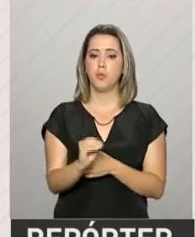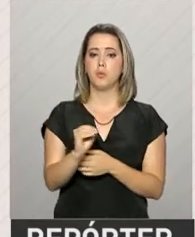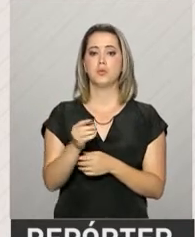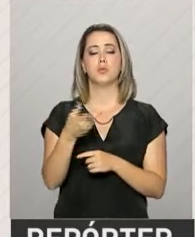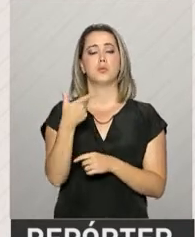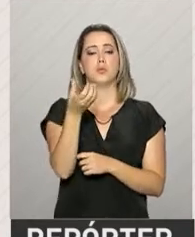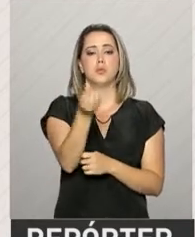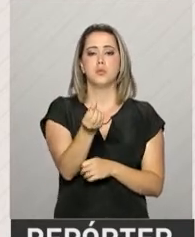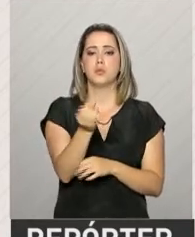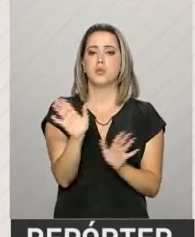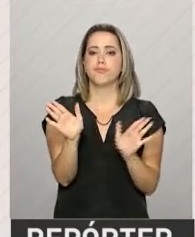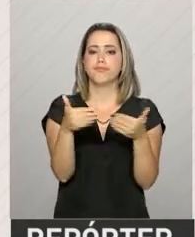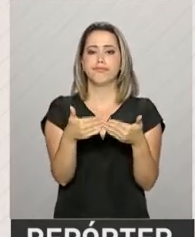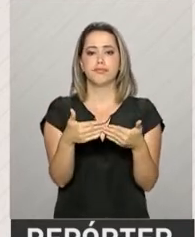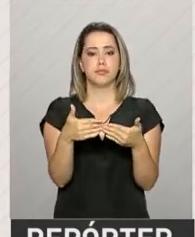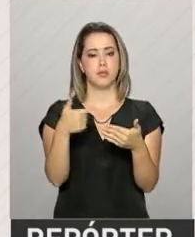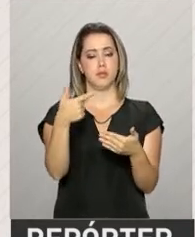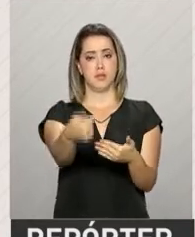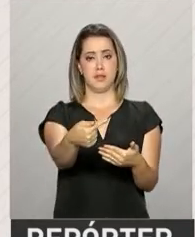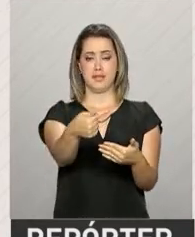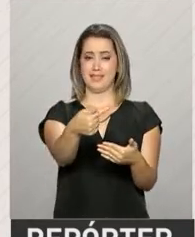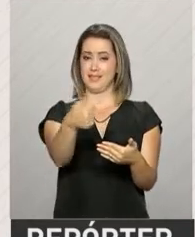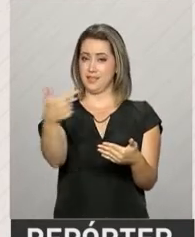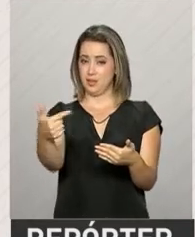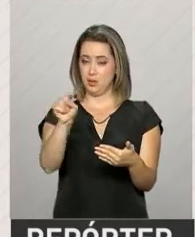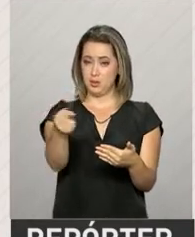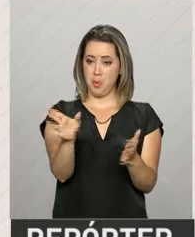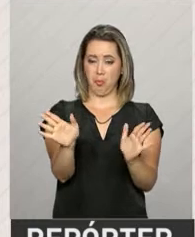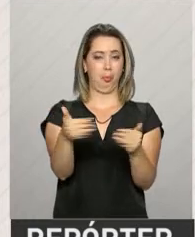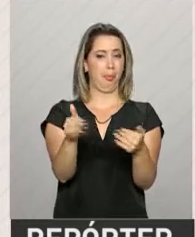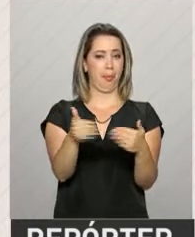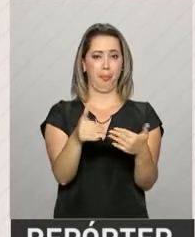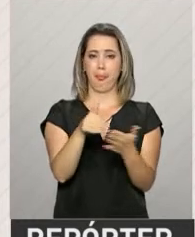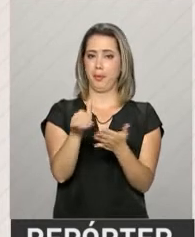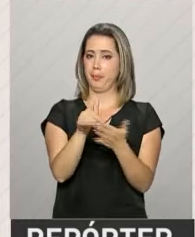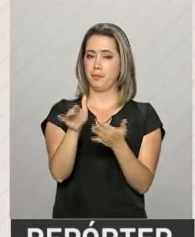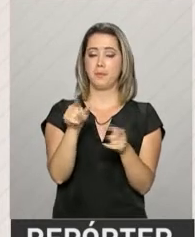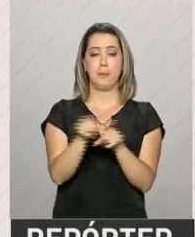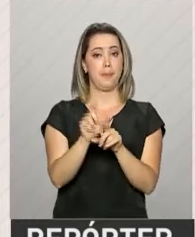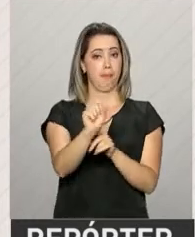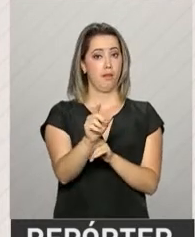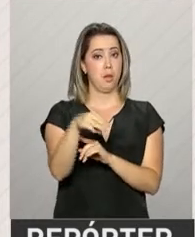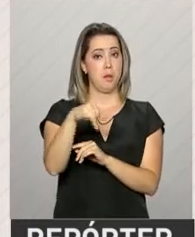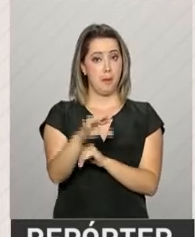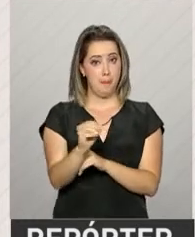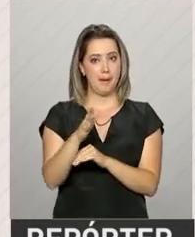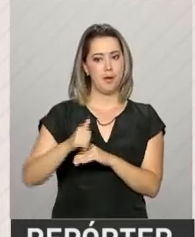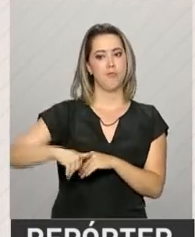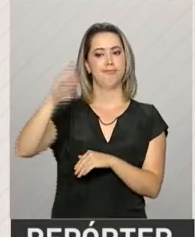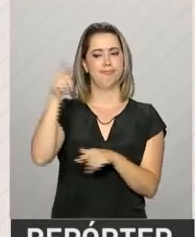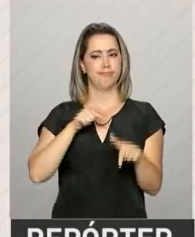quando foram fechados mais de 72 mil postos o carro-chefe da geração de emprego em maio foi a agropecuária